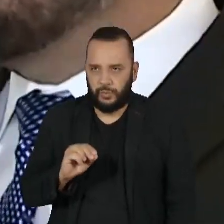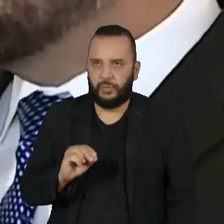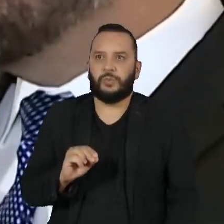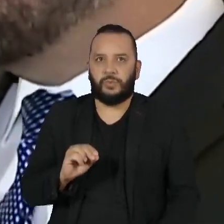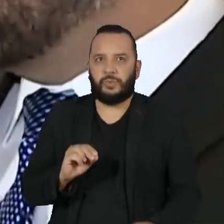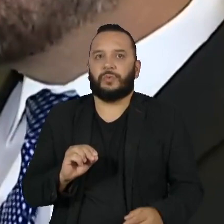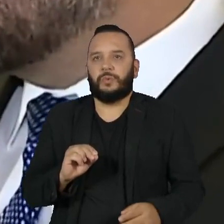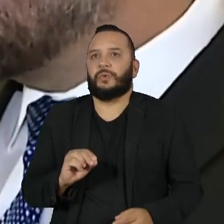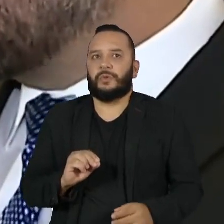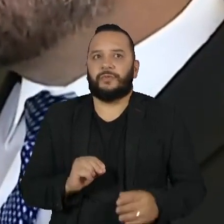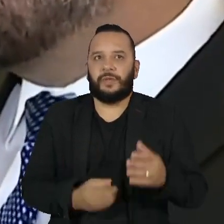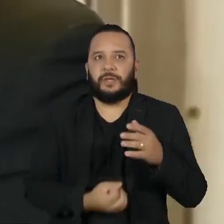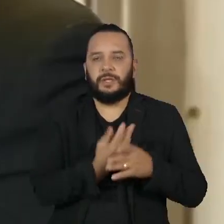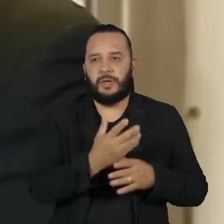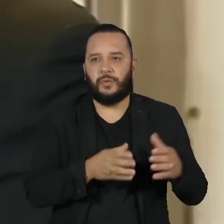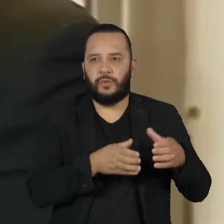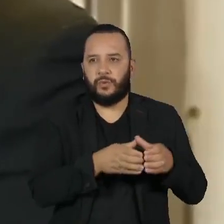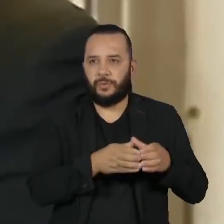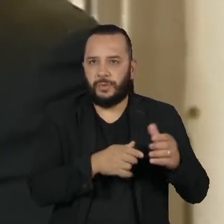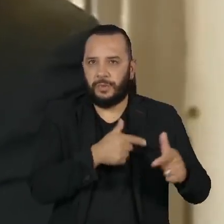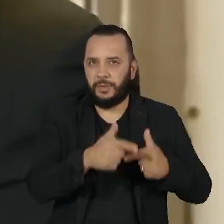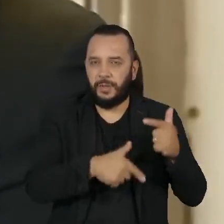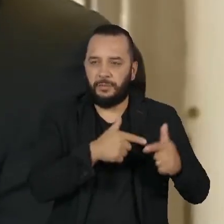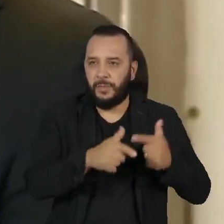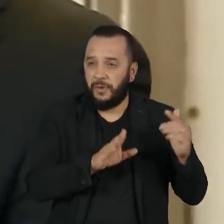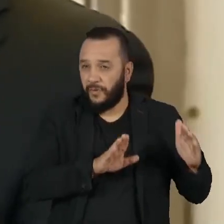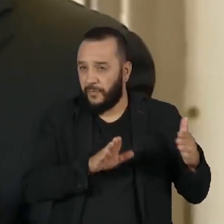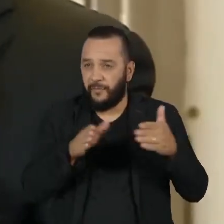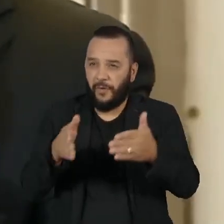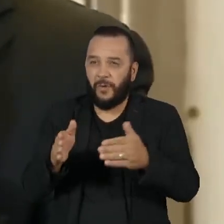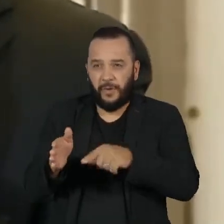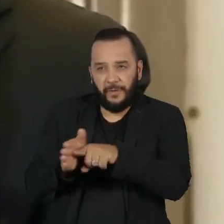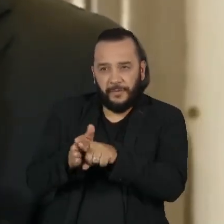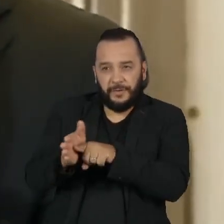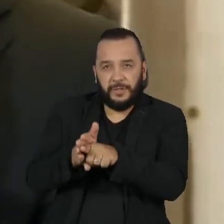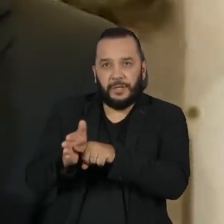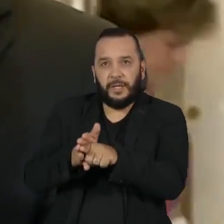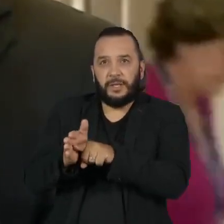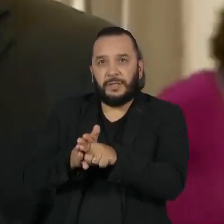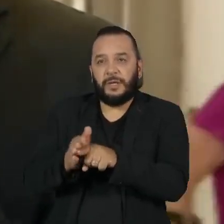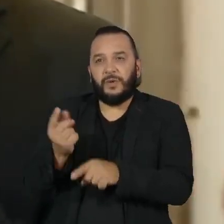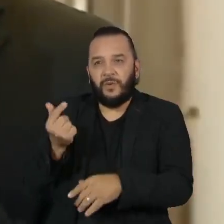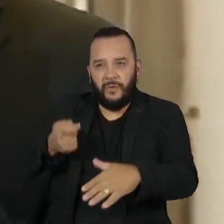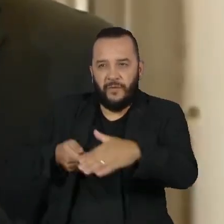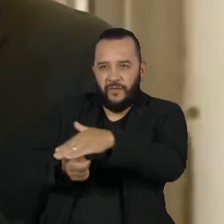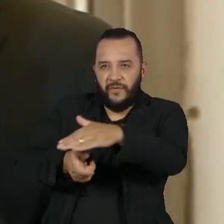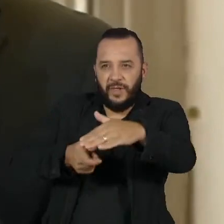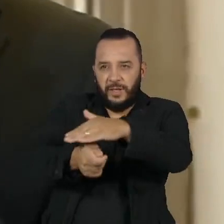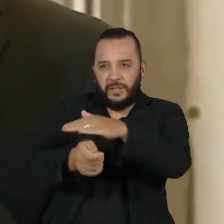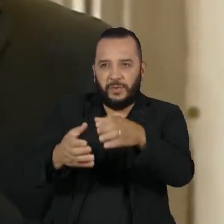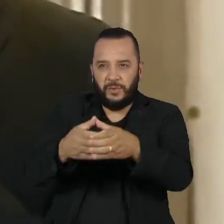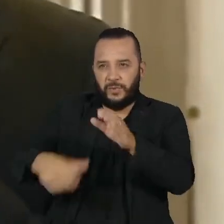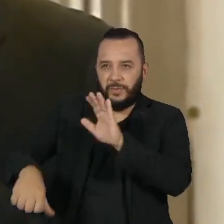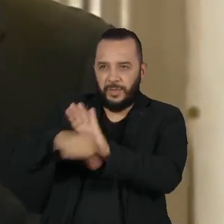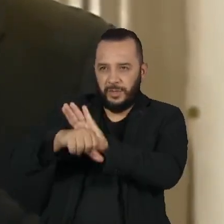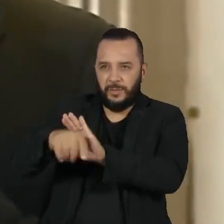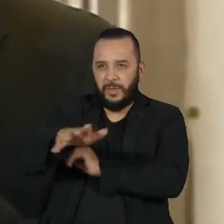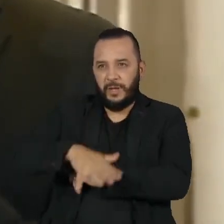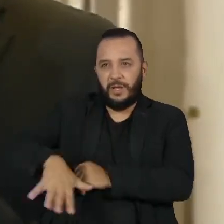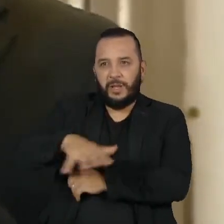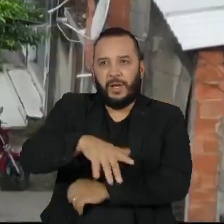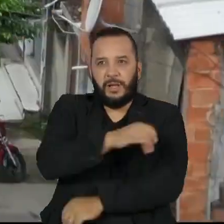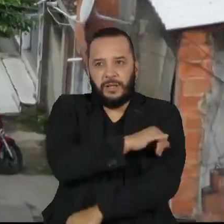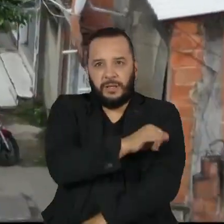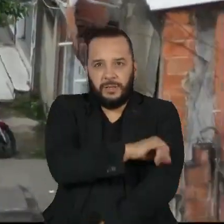a criação de um grupo de trabalho para concentrar as investigações nas ações financeiras dos grupos criminosos que atuam em território